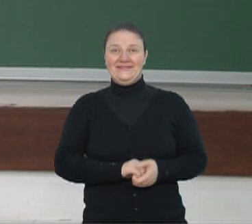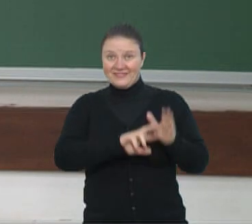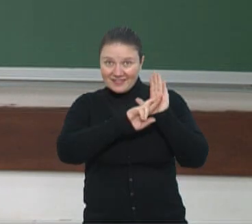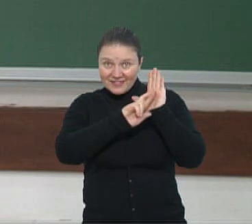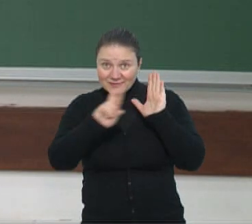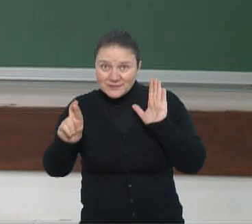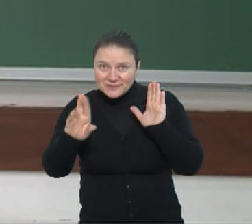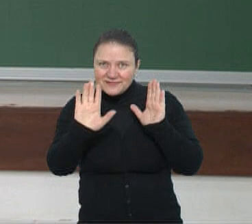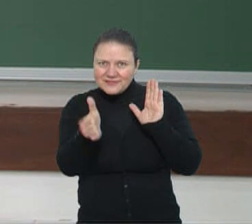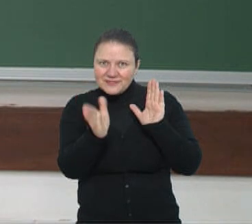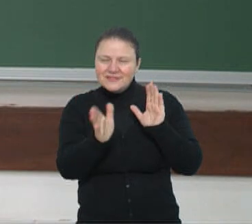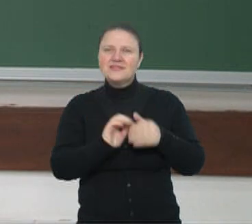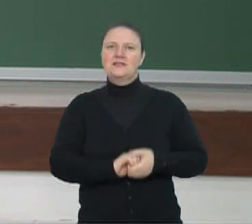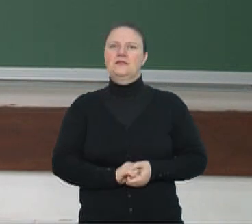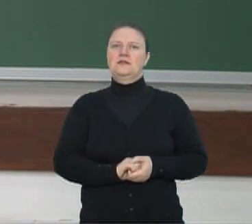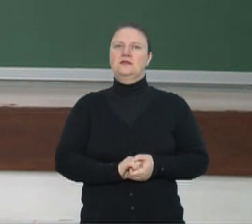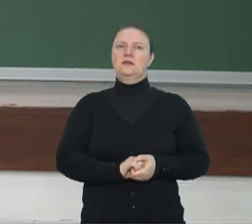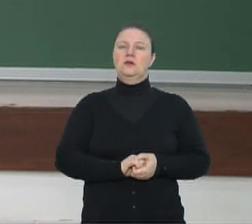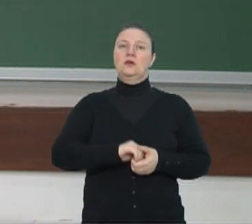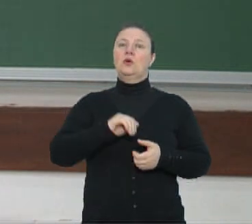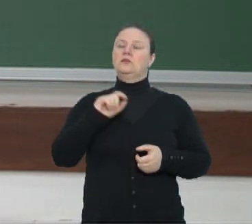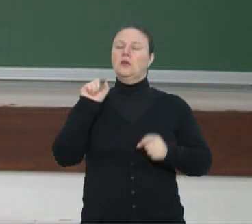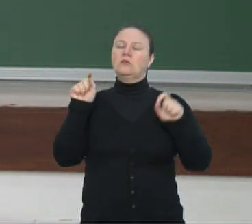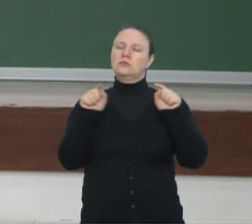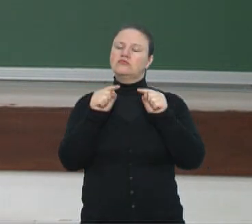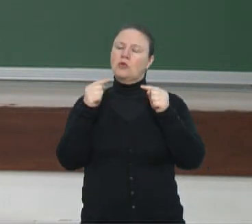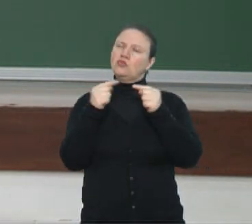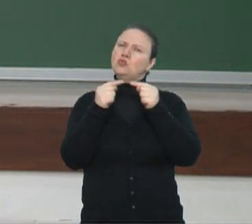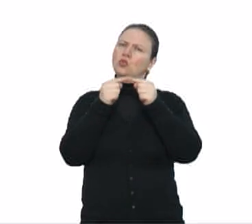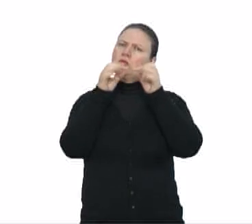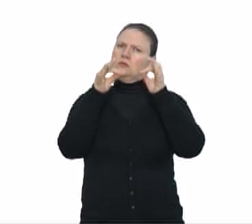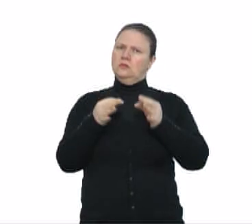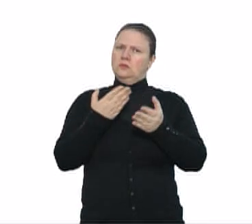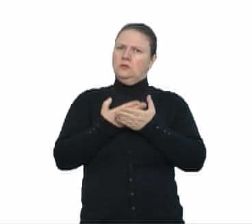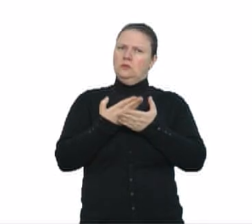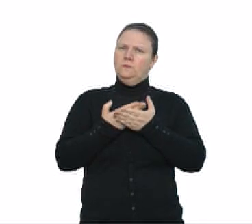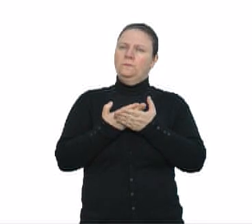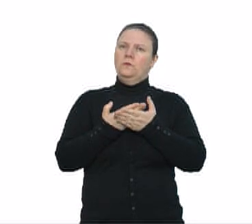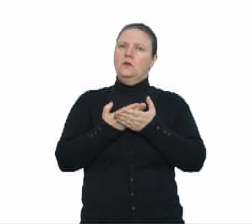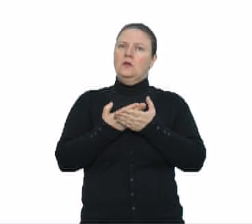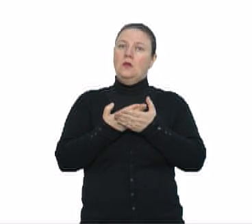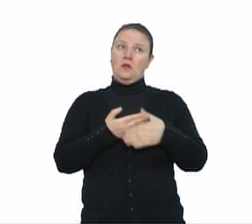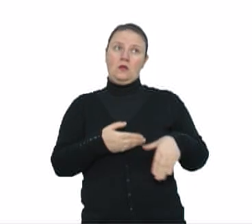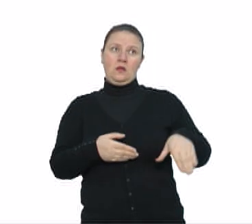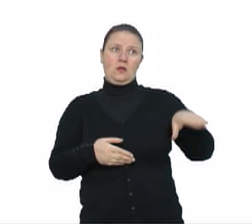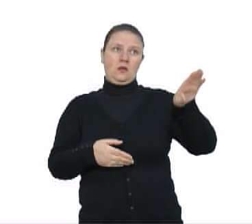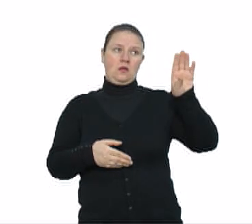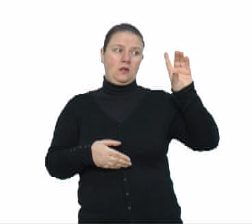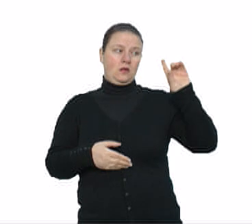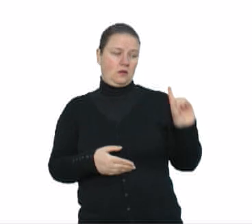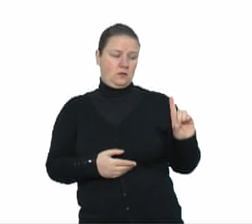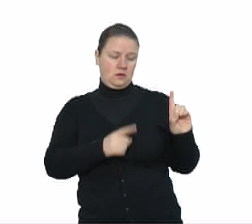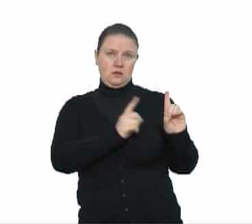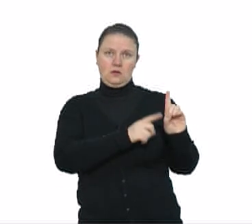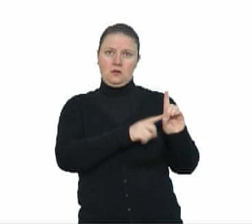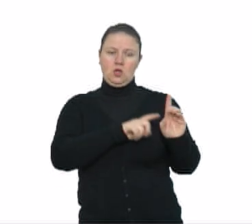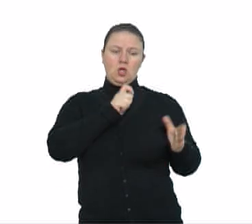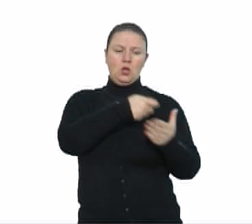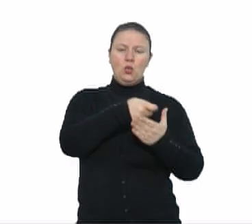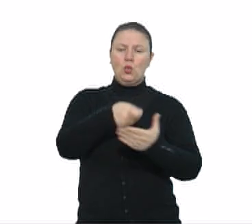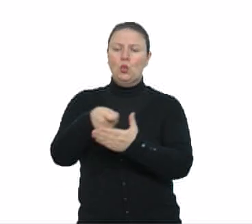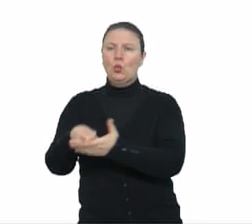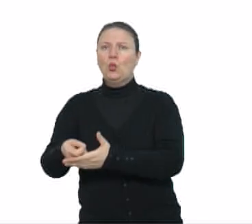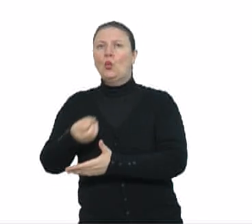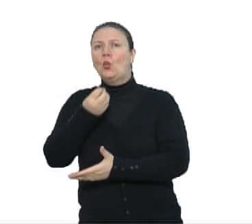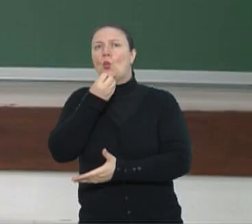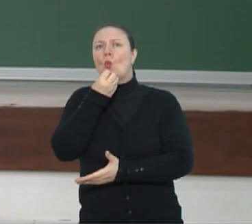Respondido, caríssimos alunos, segundo o que a gente viu em sala de aula, obviamente é a alternativa D, é reivindicar melhores condições de trabalho.